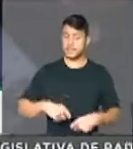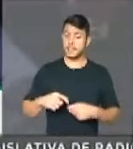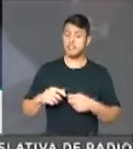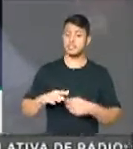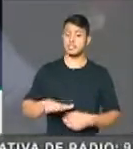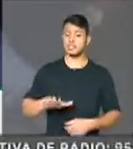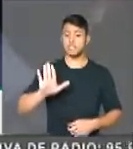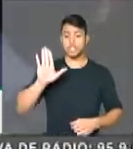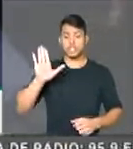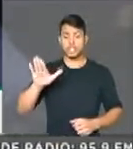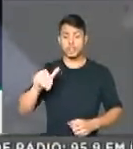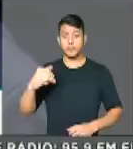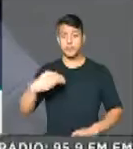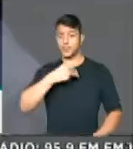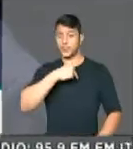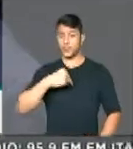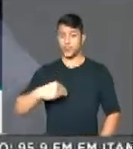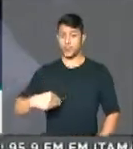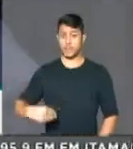ministro.